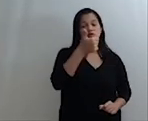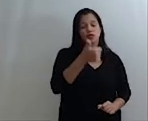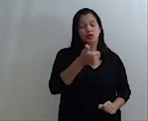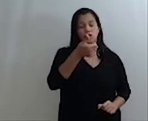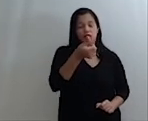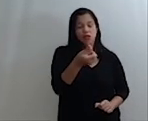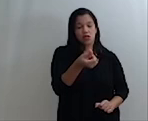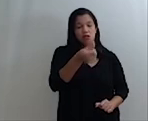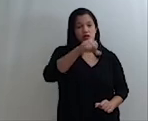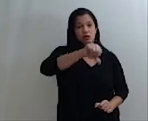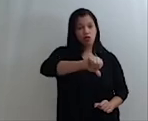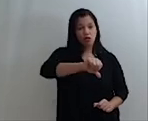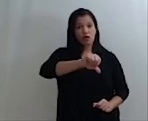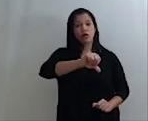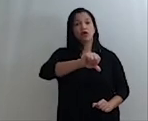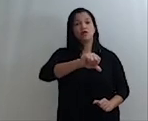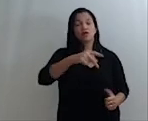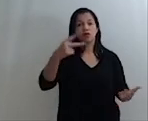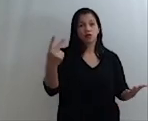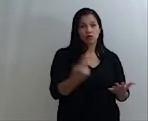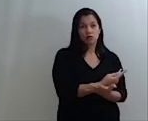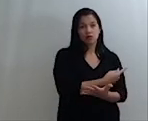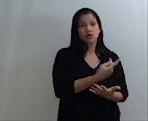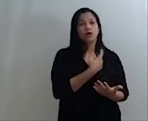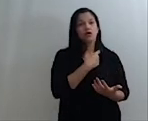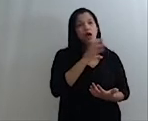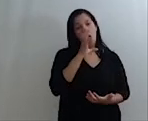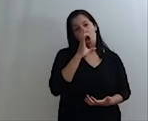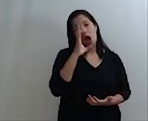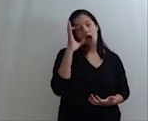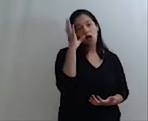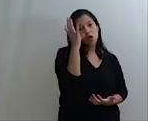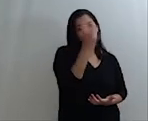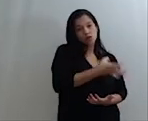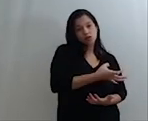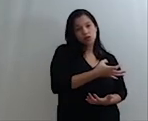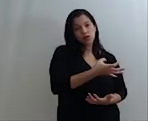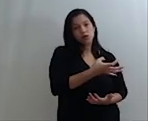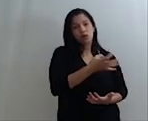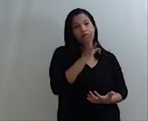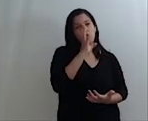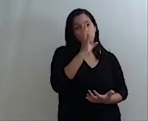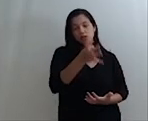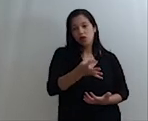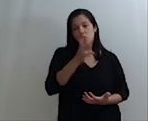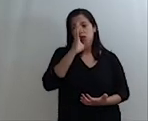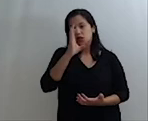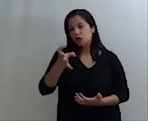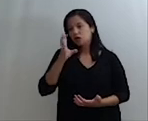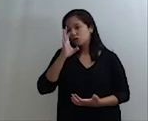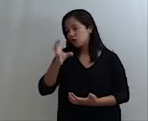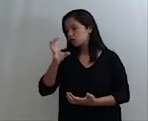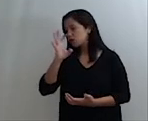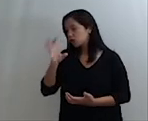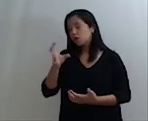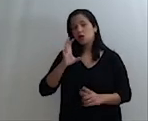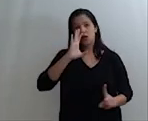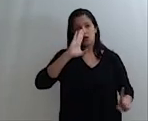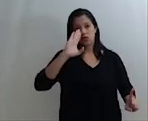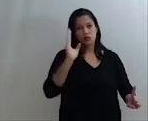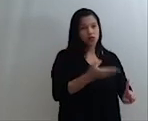lógico que o fenômeno da condenação de inocentes não pode e nem nunca será inteiramente desvendado porque faz parte da nossa